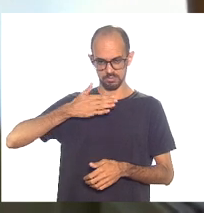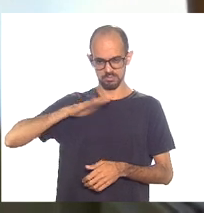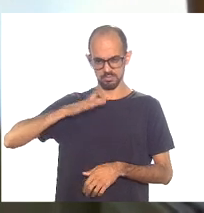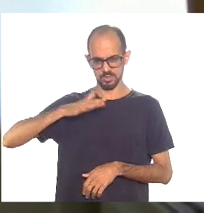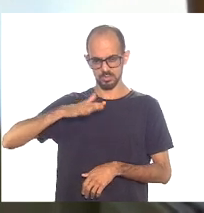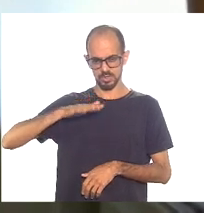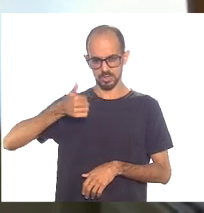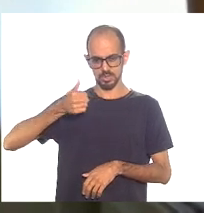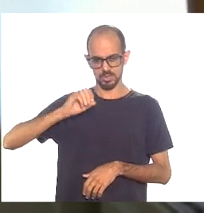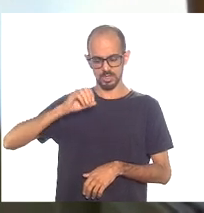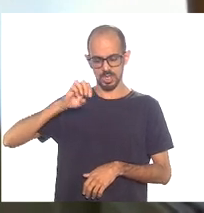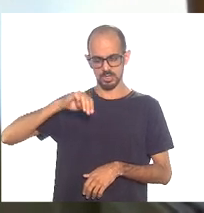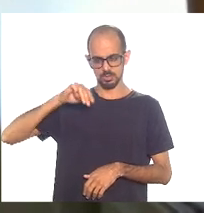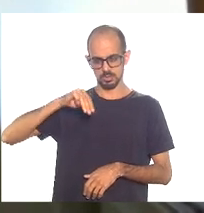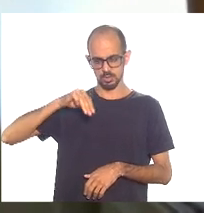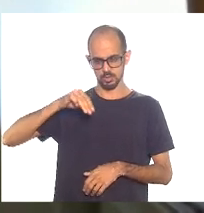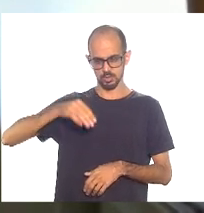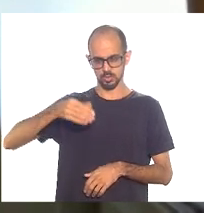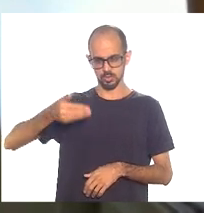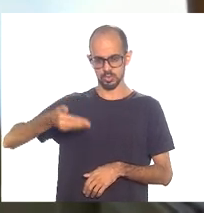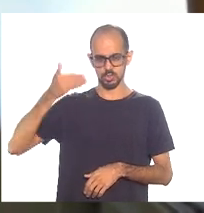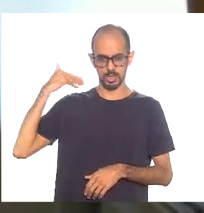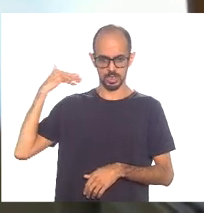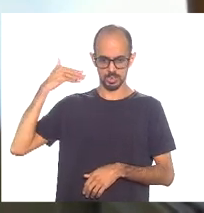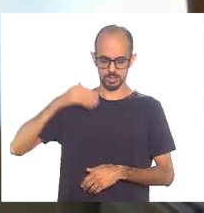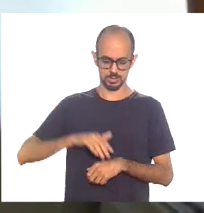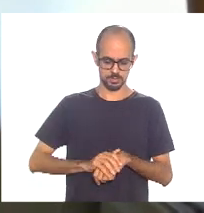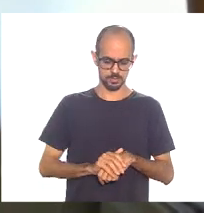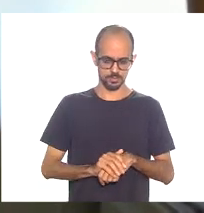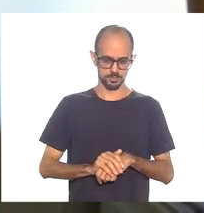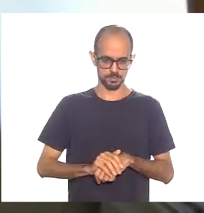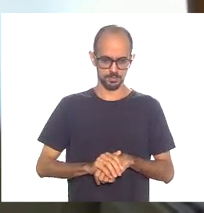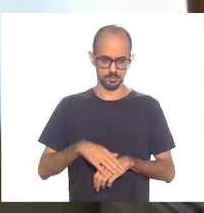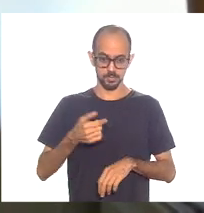aproximadamente 10 minutos atrás e me